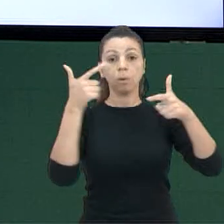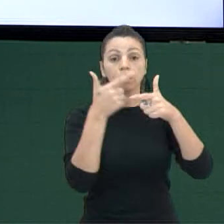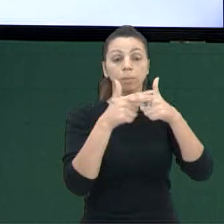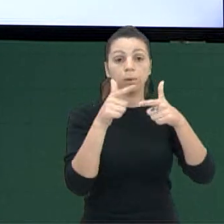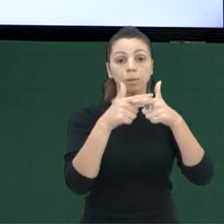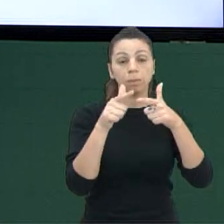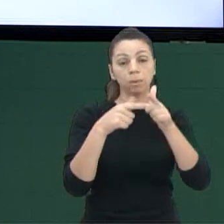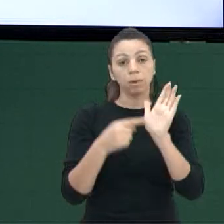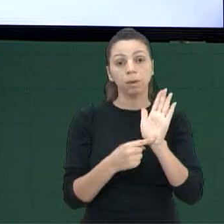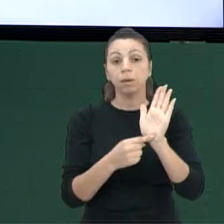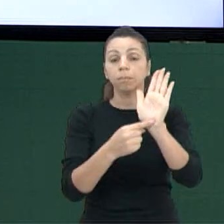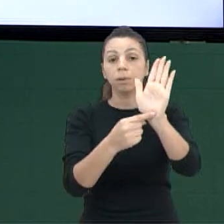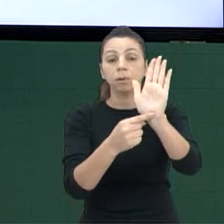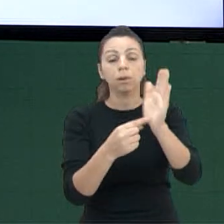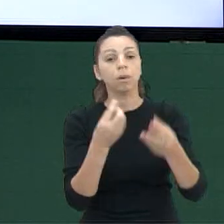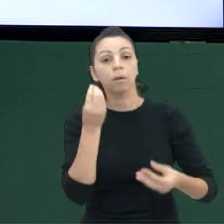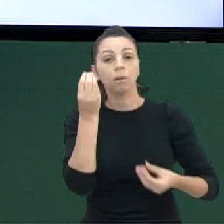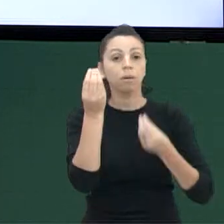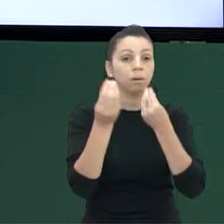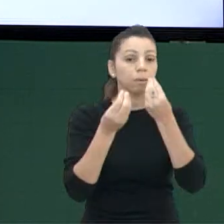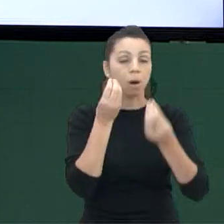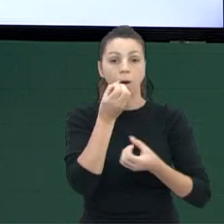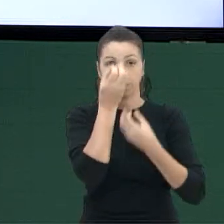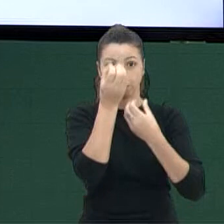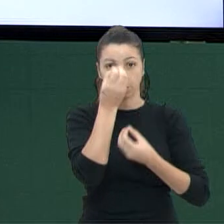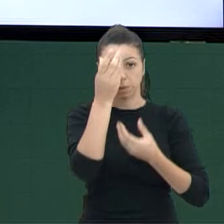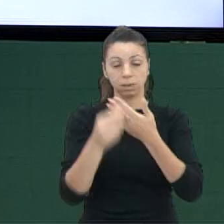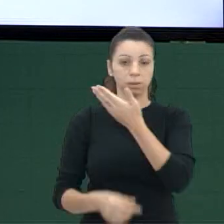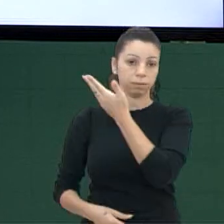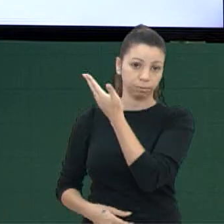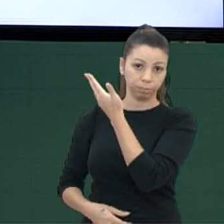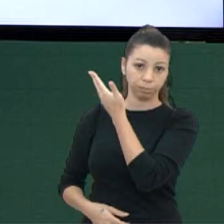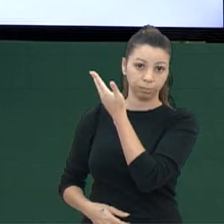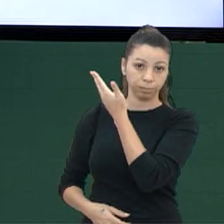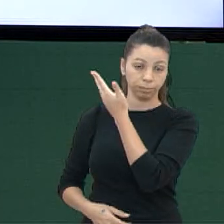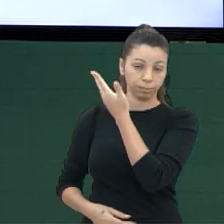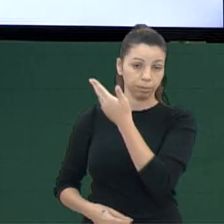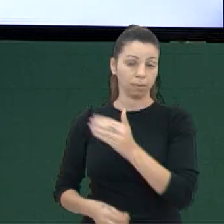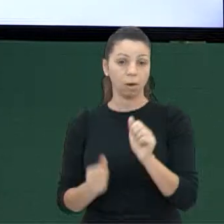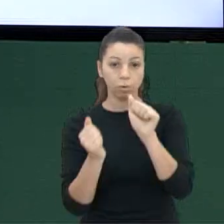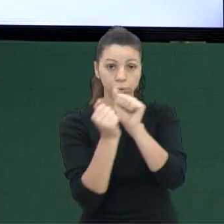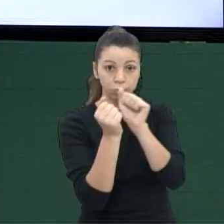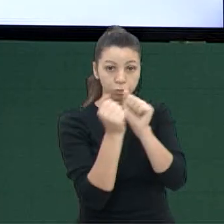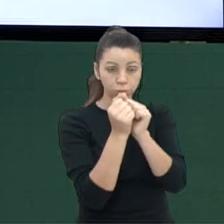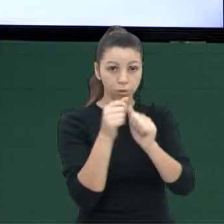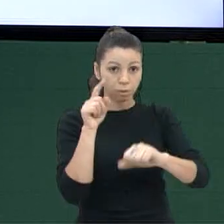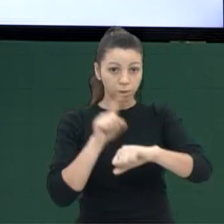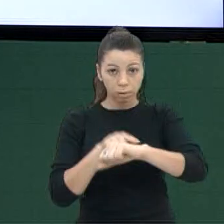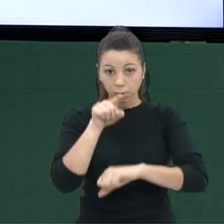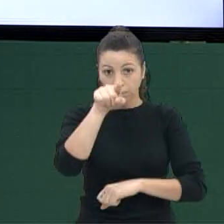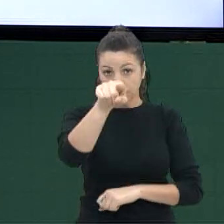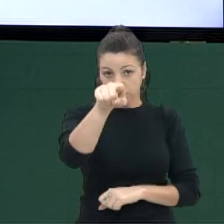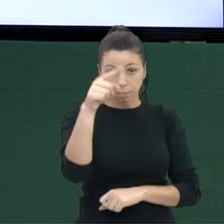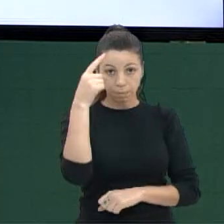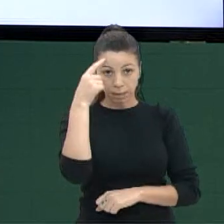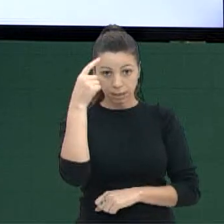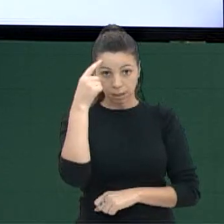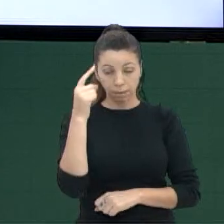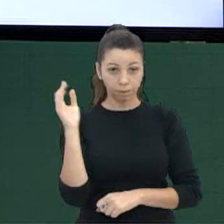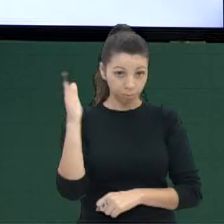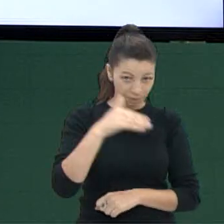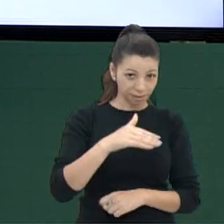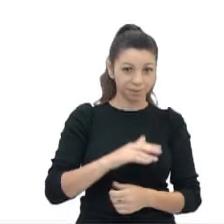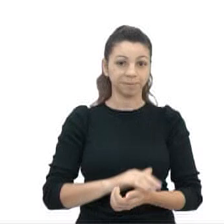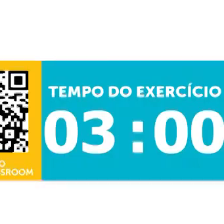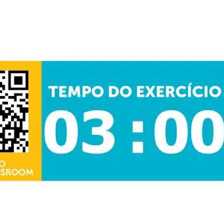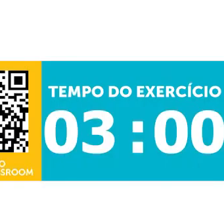me dando. Como que eu vou fazer isso? Então eu vou colocar no quadro para vocês, mas antes eu vou dar um tempo para vocês pensarem. Vamos